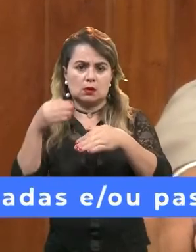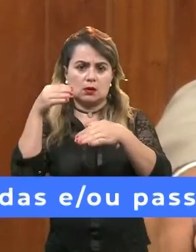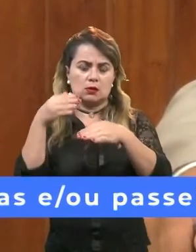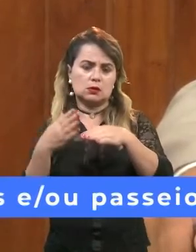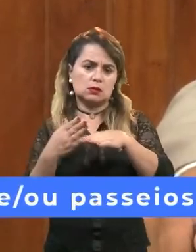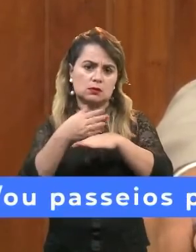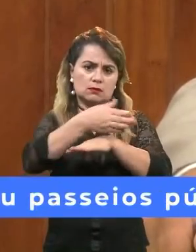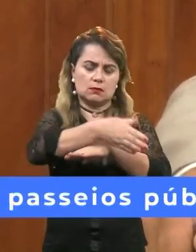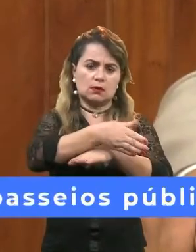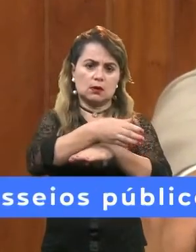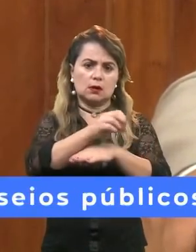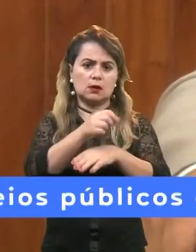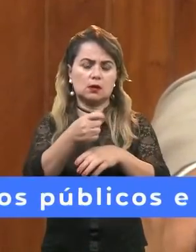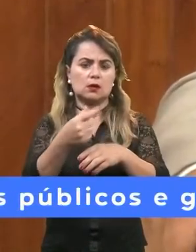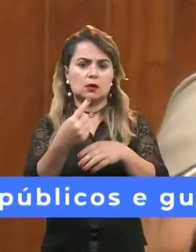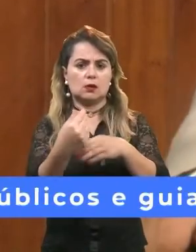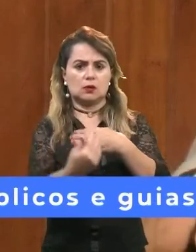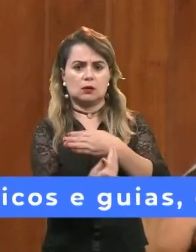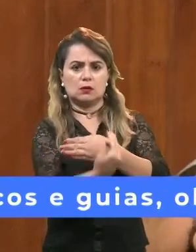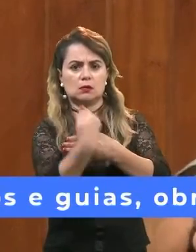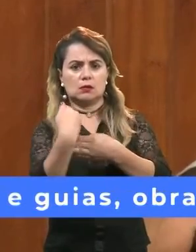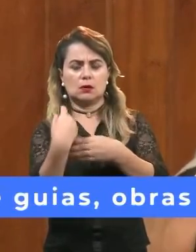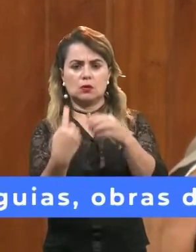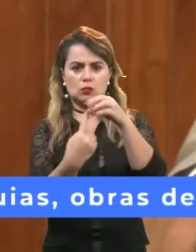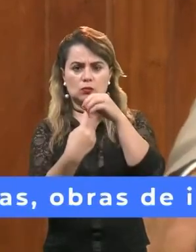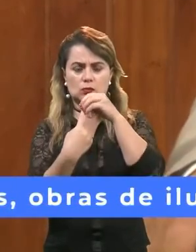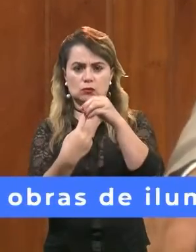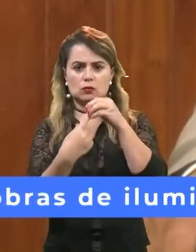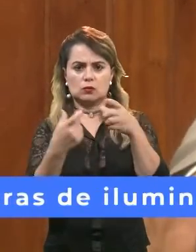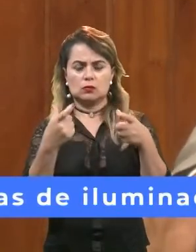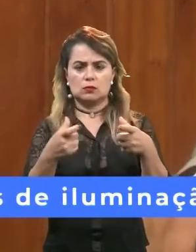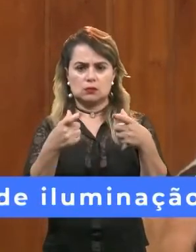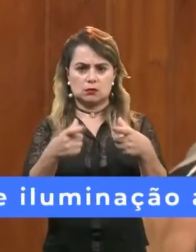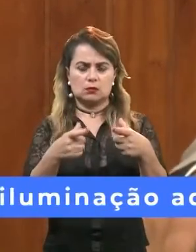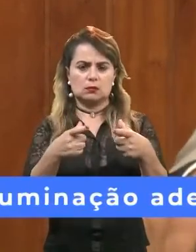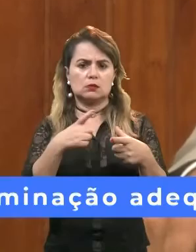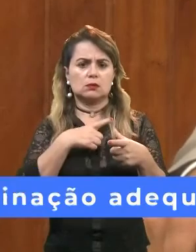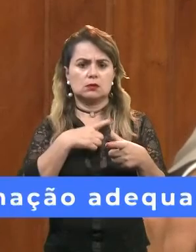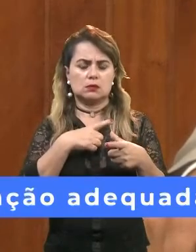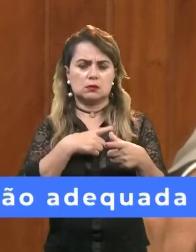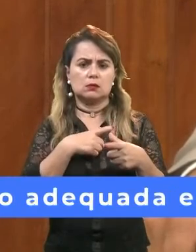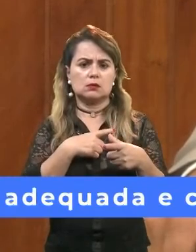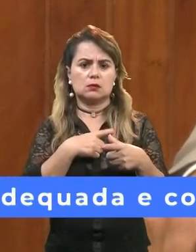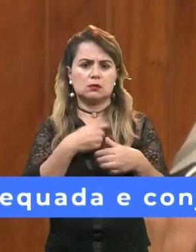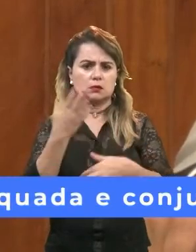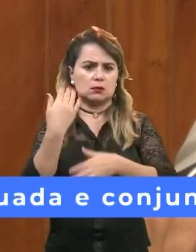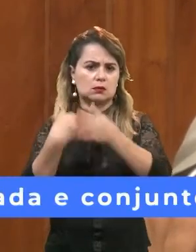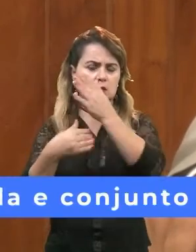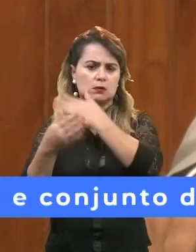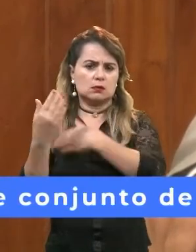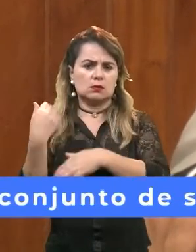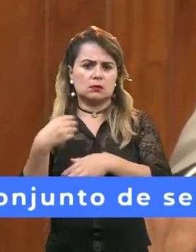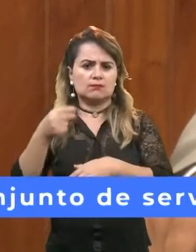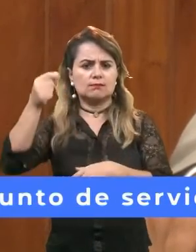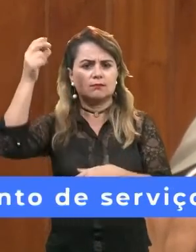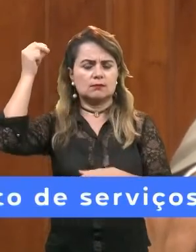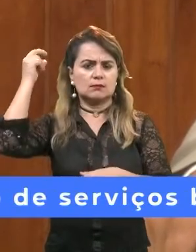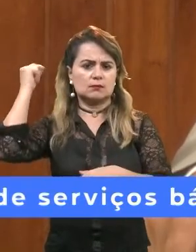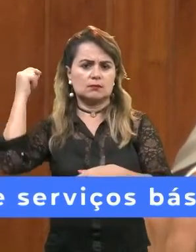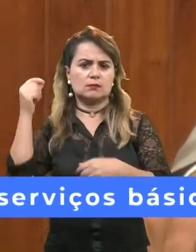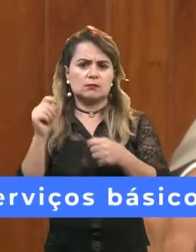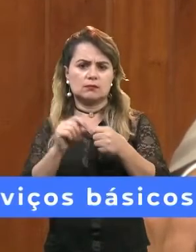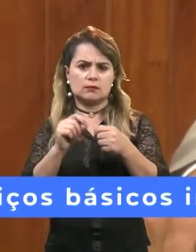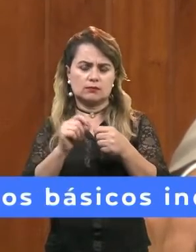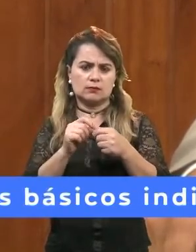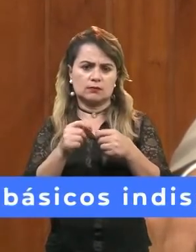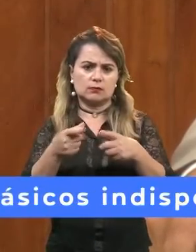até aquelas manilhas que foram colocadas lá, acho que no governo do Bugarelli, se eu não me engano, para fazer aquela